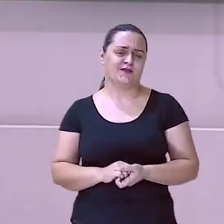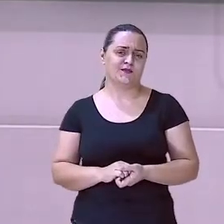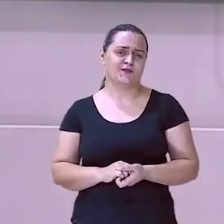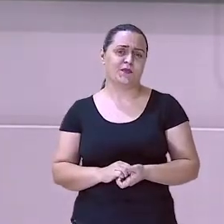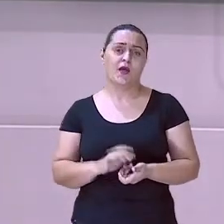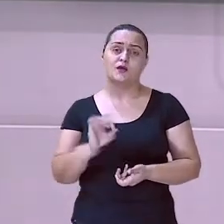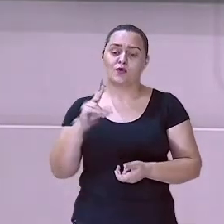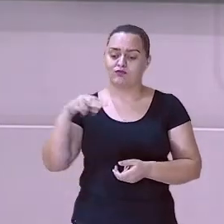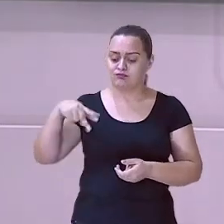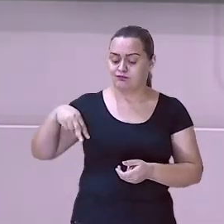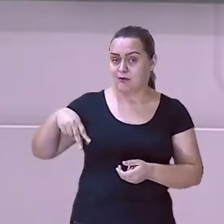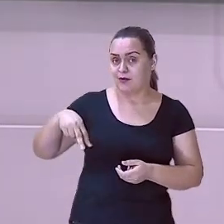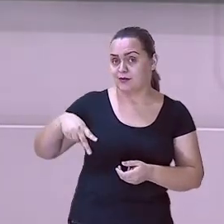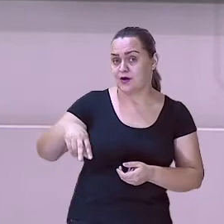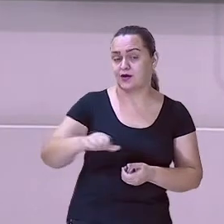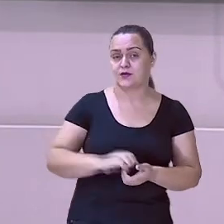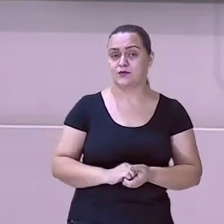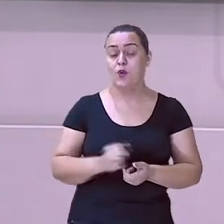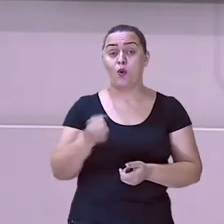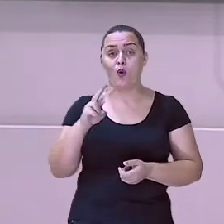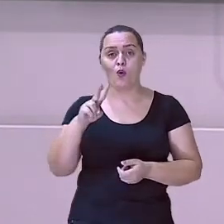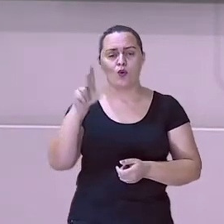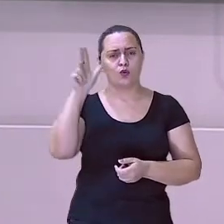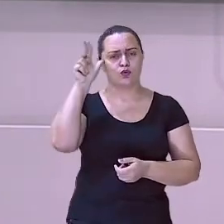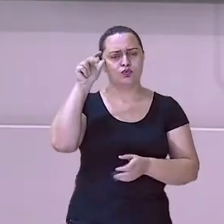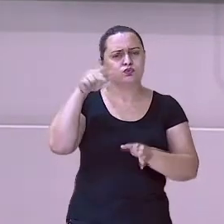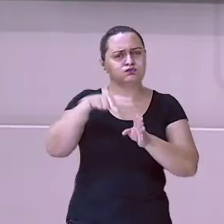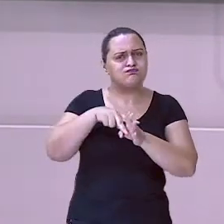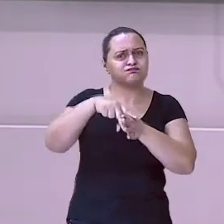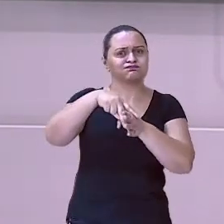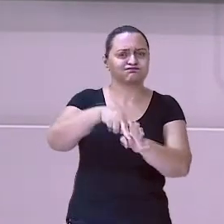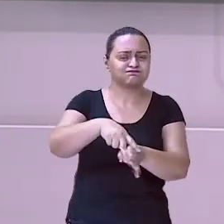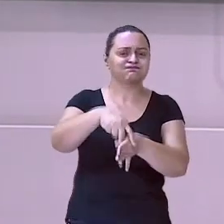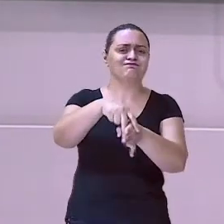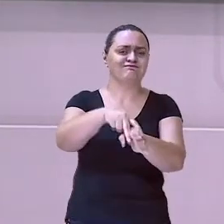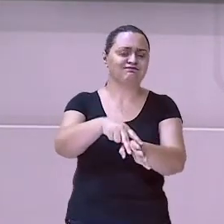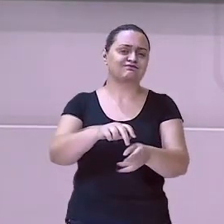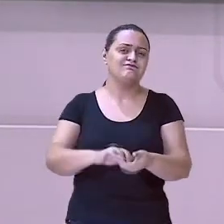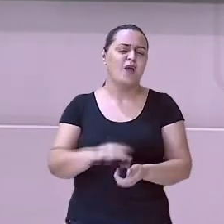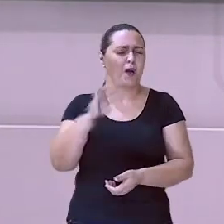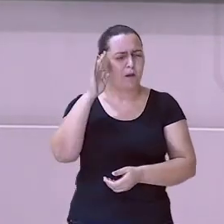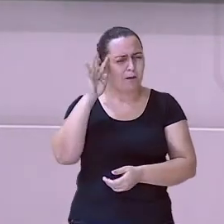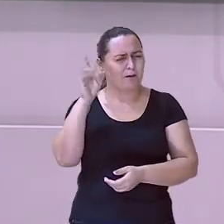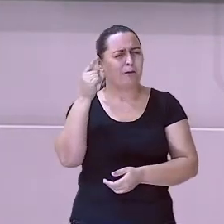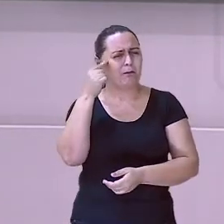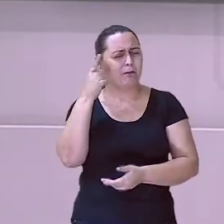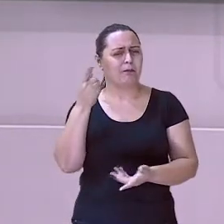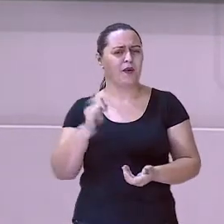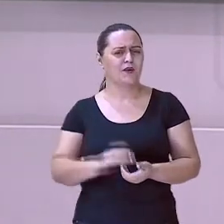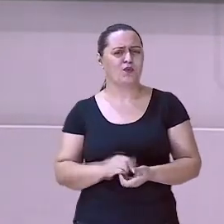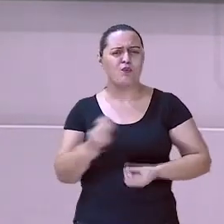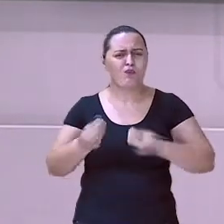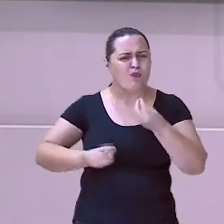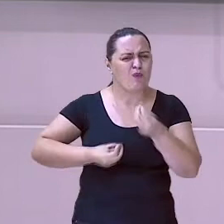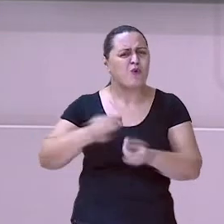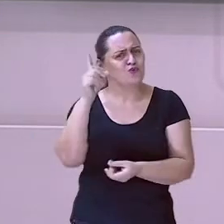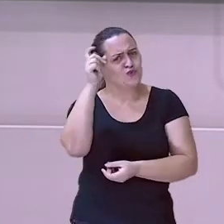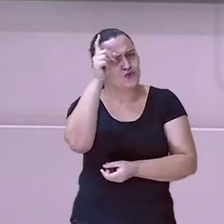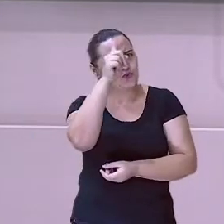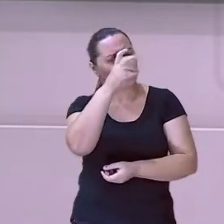desbravadores, esses homens que enfrentaram a mata, que são os nossos biomas, nós